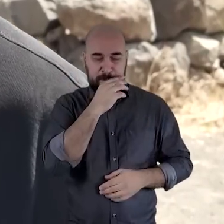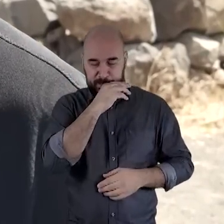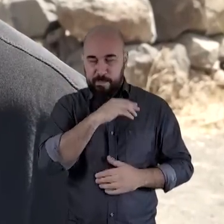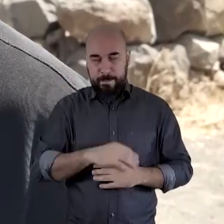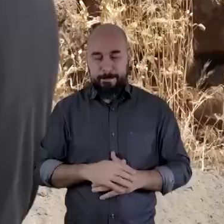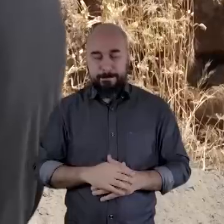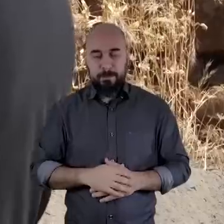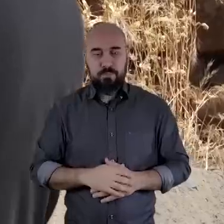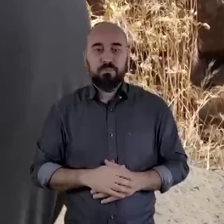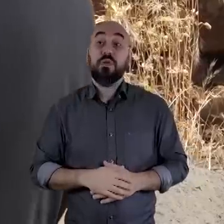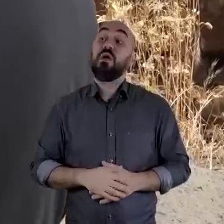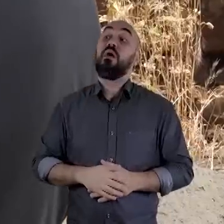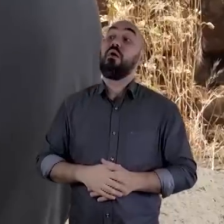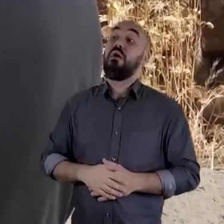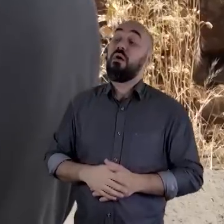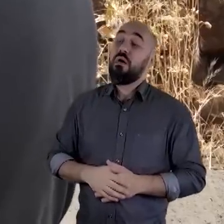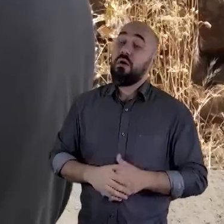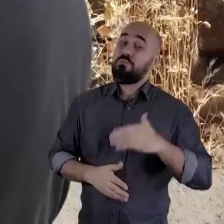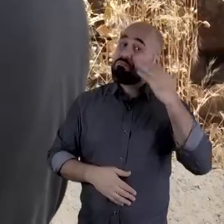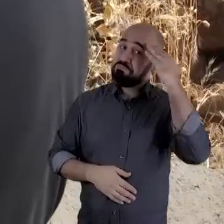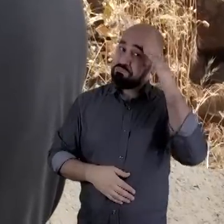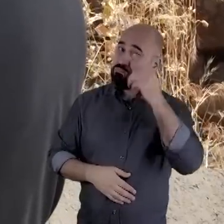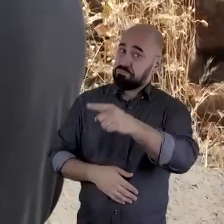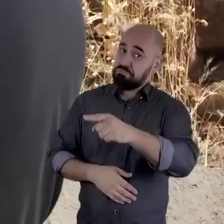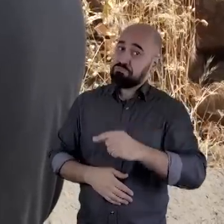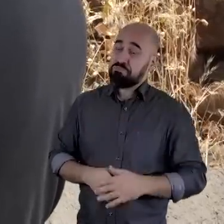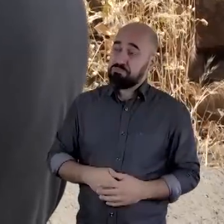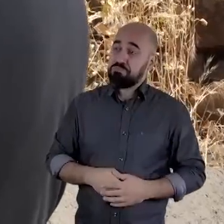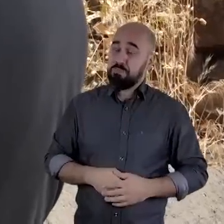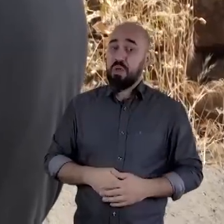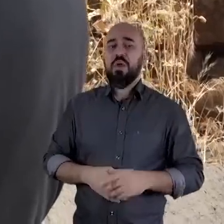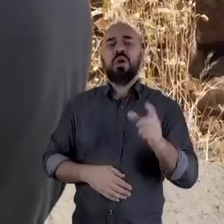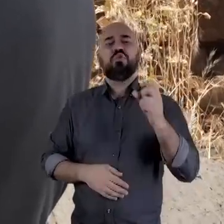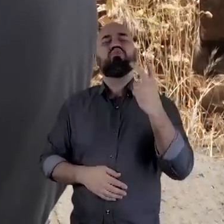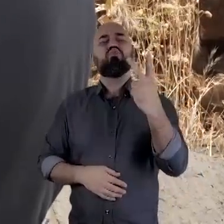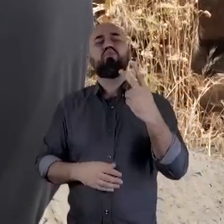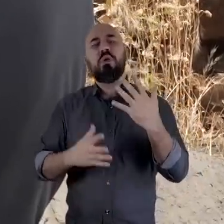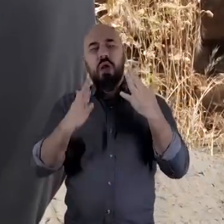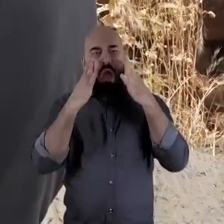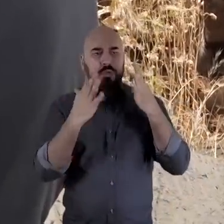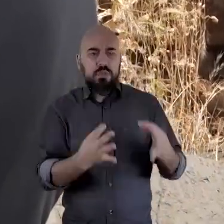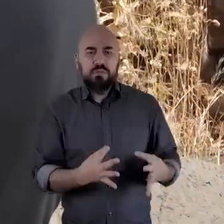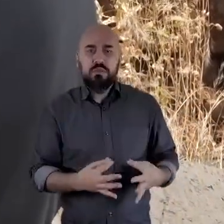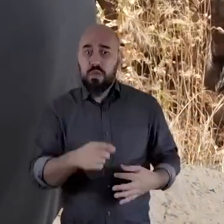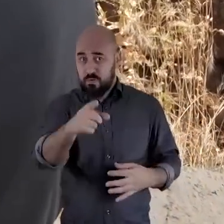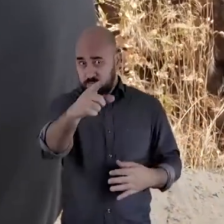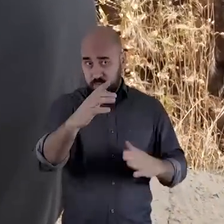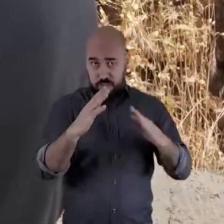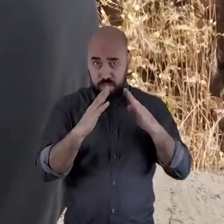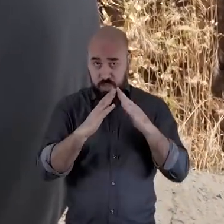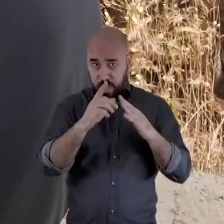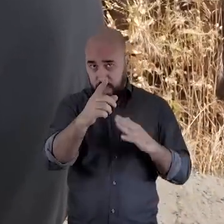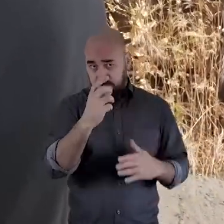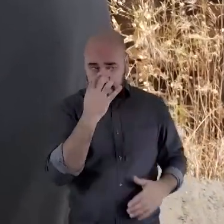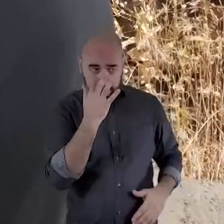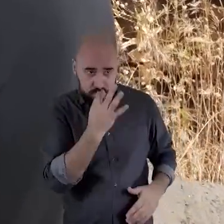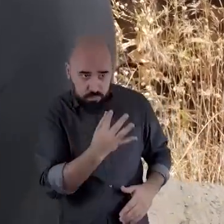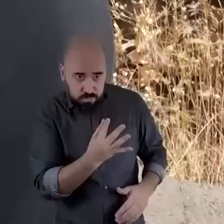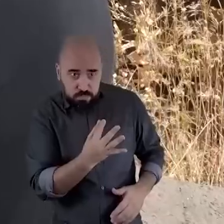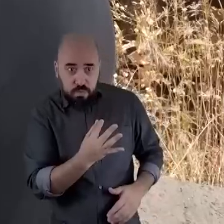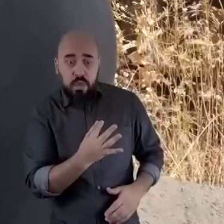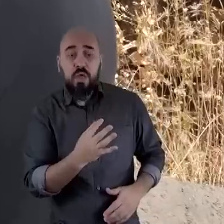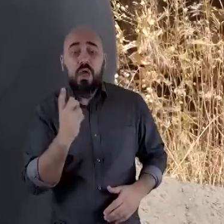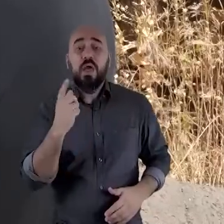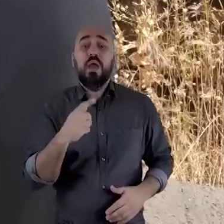Mesopotâmia. Agora, professor, 2 coisas que me chamam a atenção aqui. A primeira delas, e você que está em casa também vai prestar atenção nisso,